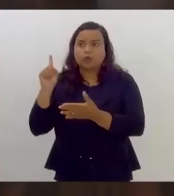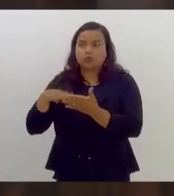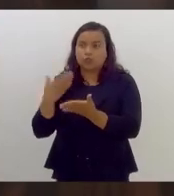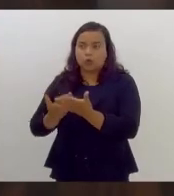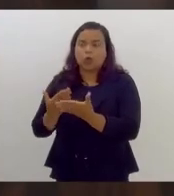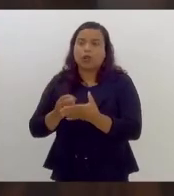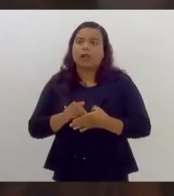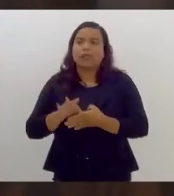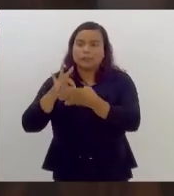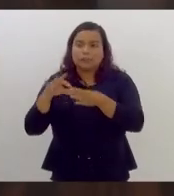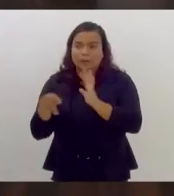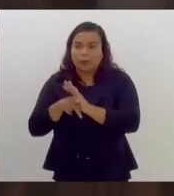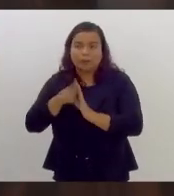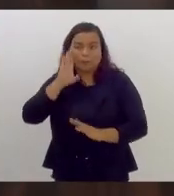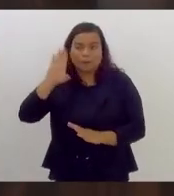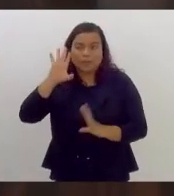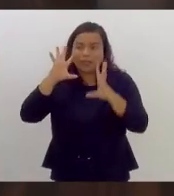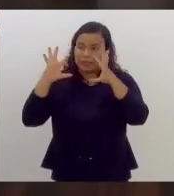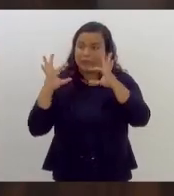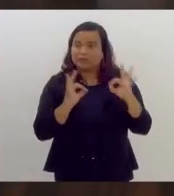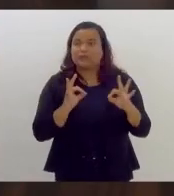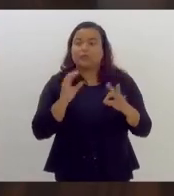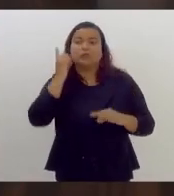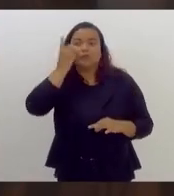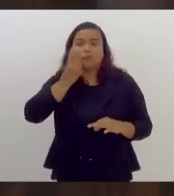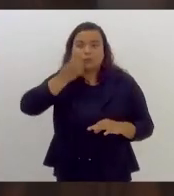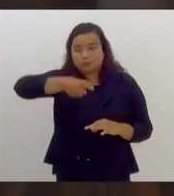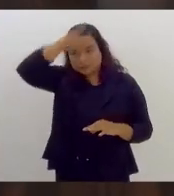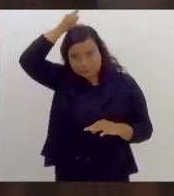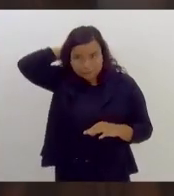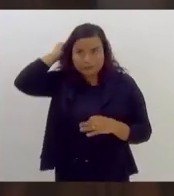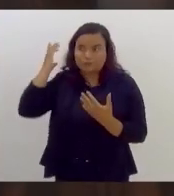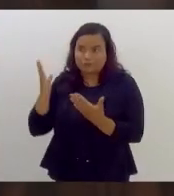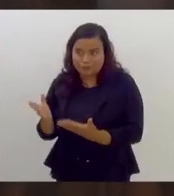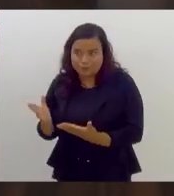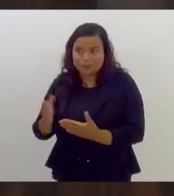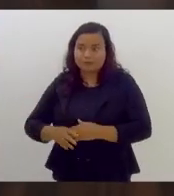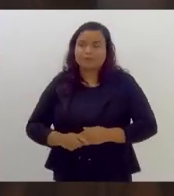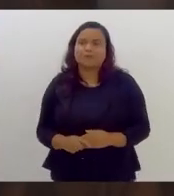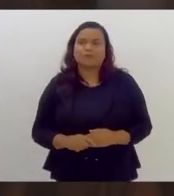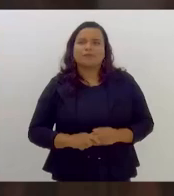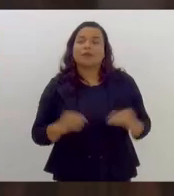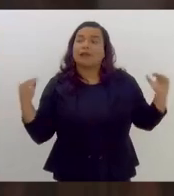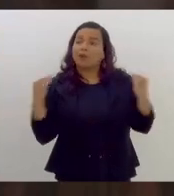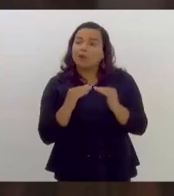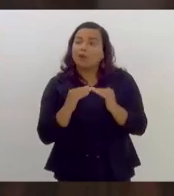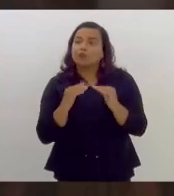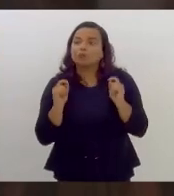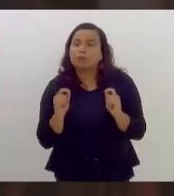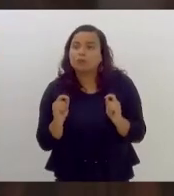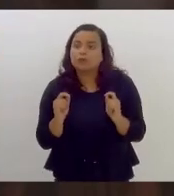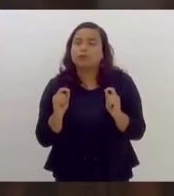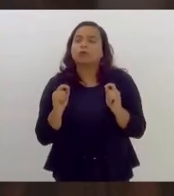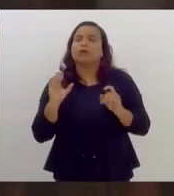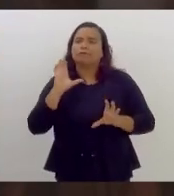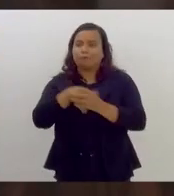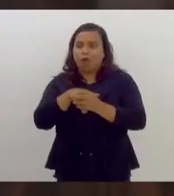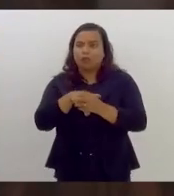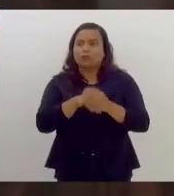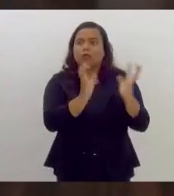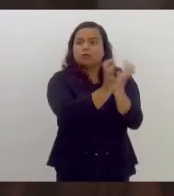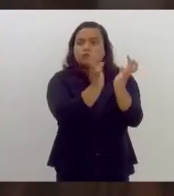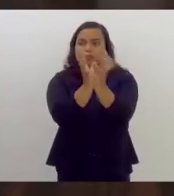Líderes. Especial chama a atenção do deputado Luiz Paulo. O acordo é votarmos em